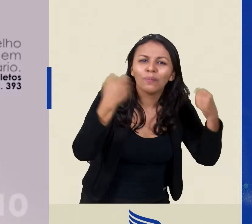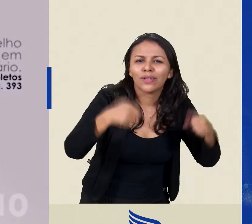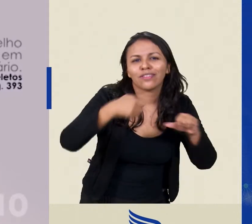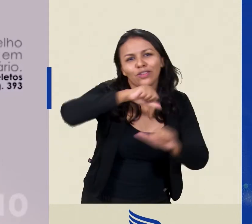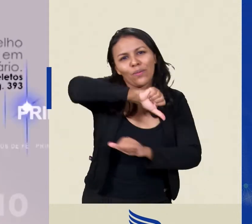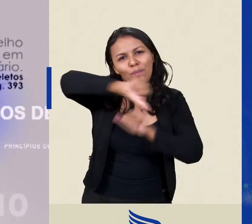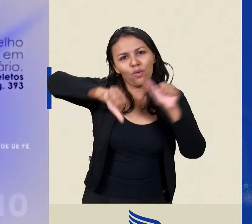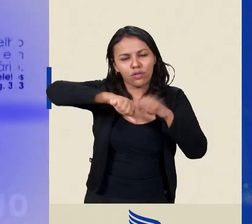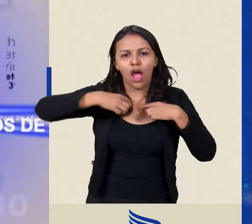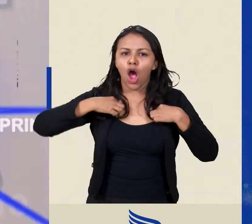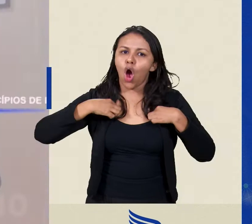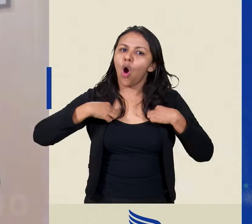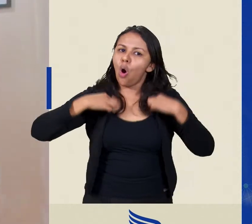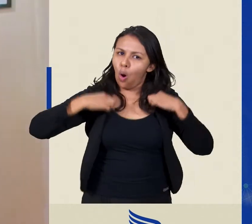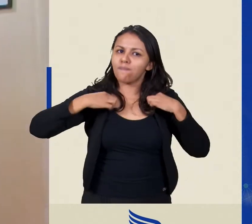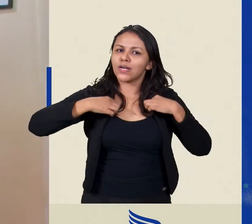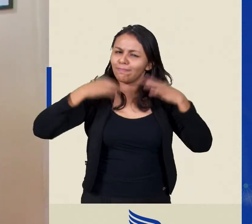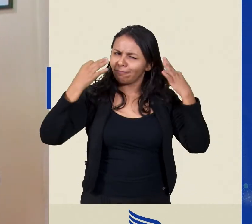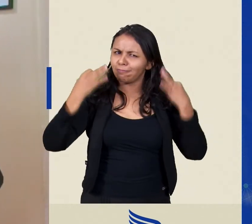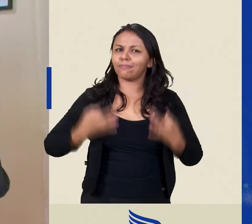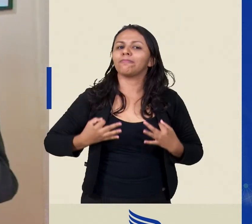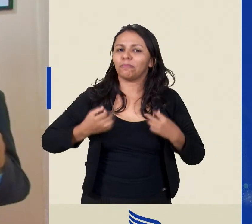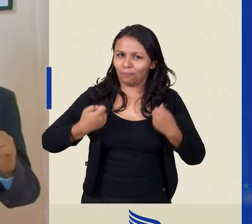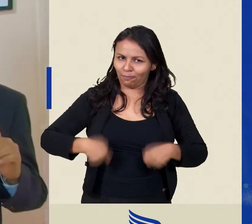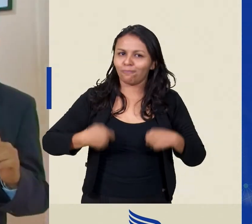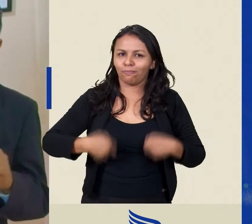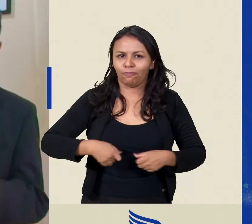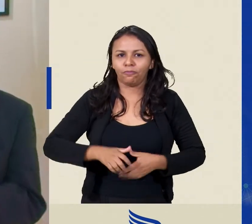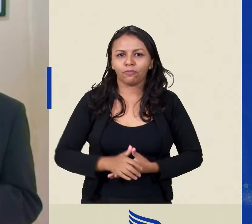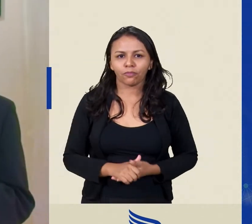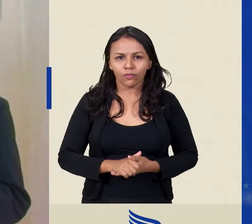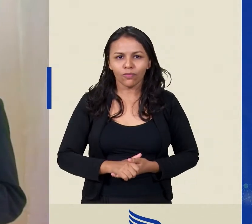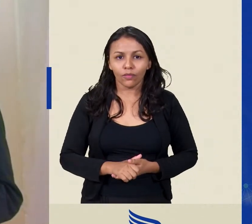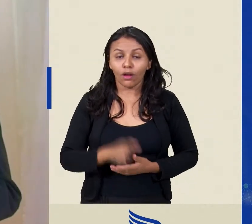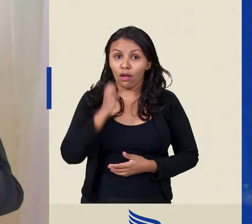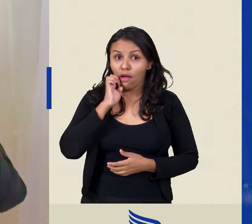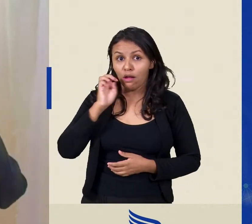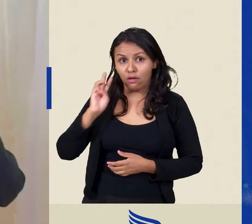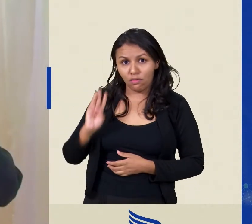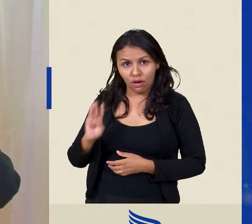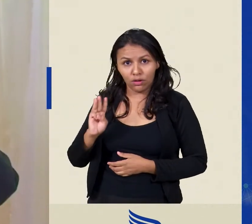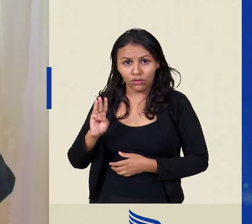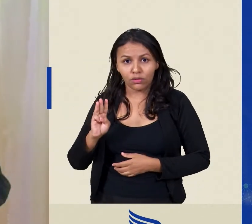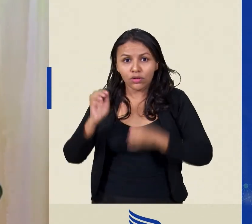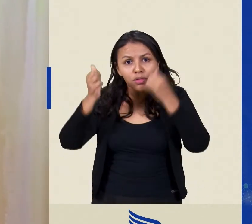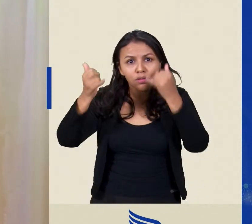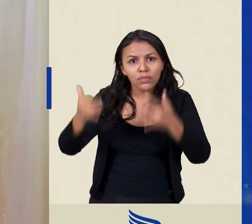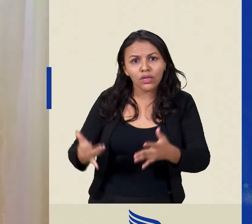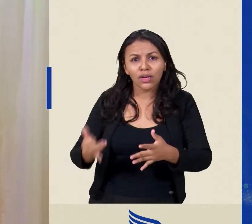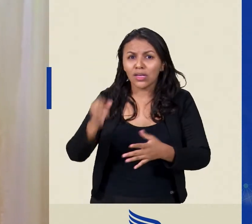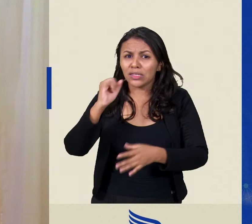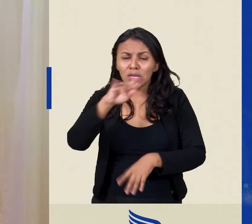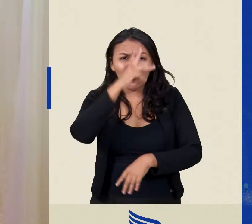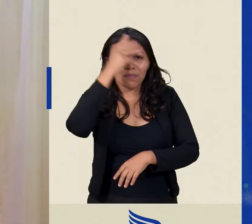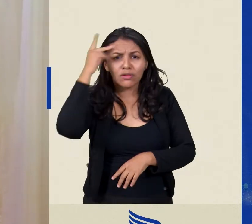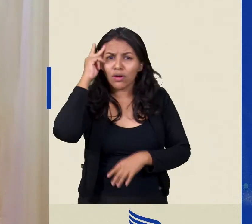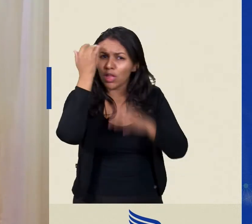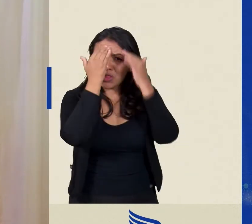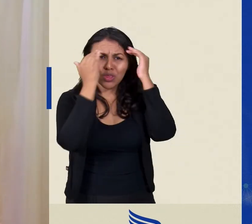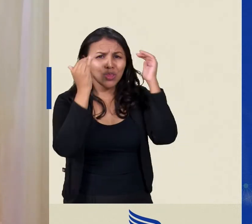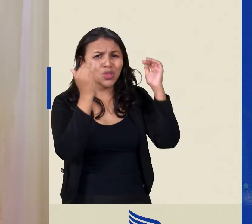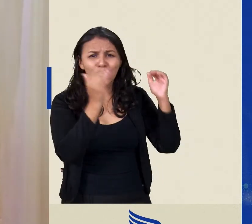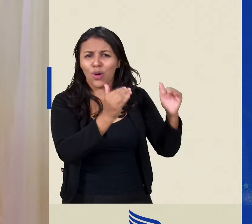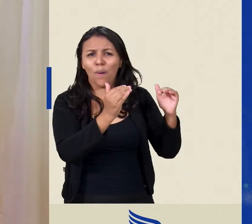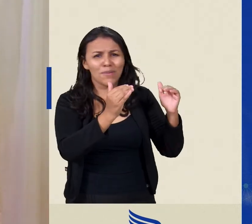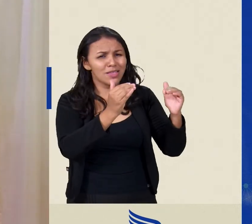em matéria de vestuário. De acordo com o espírito de profecia, os que ainda não estão vivendo em